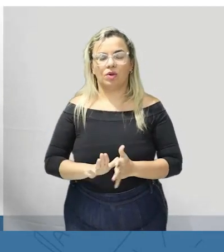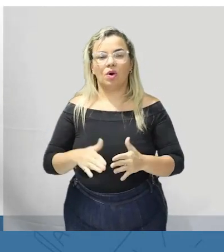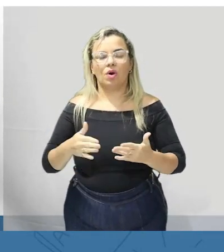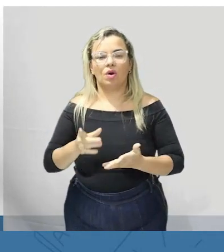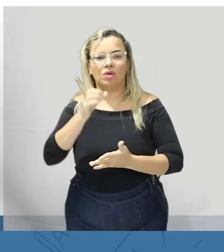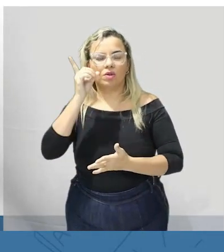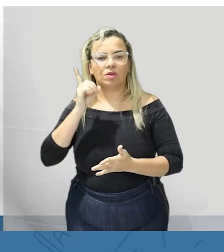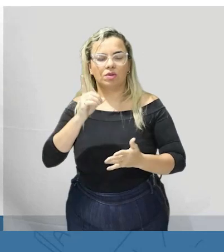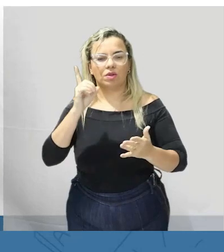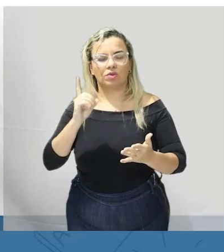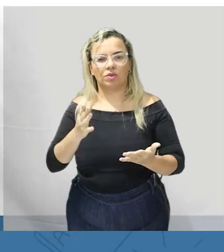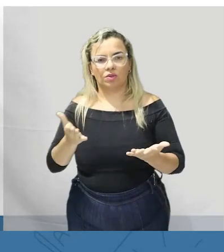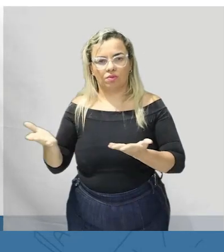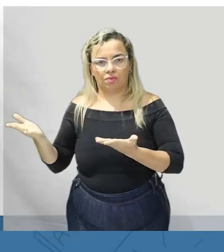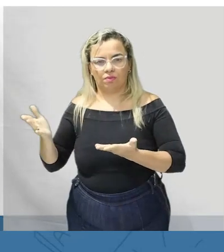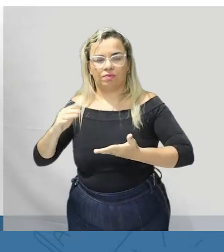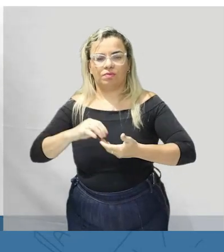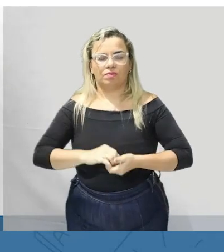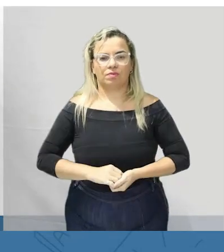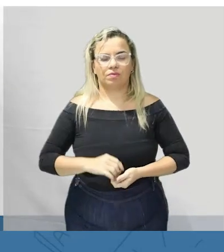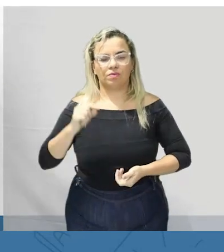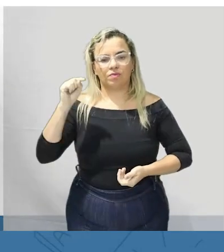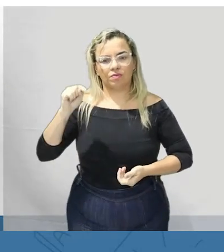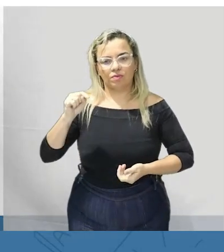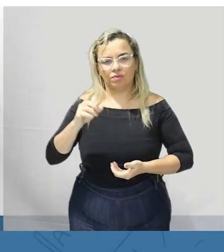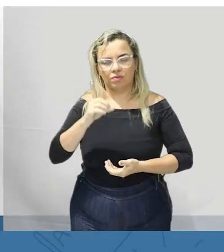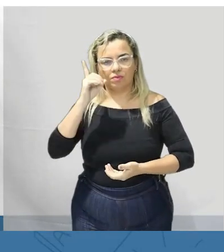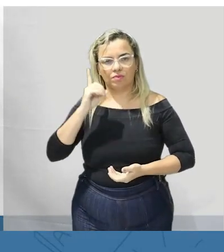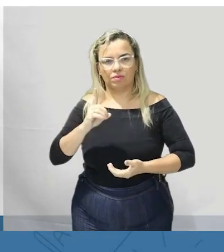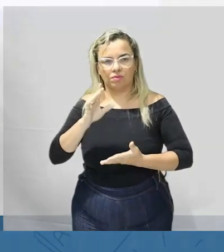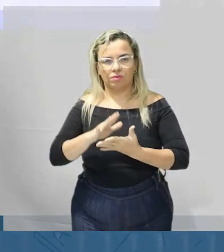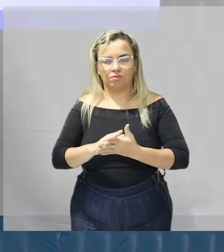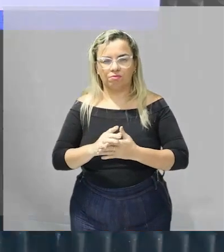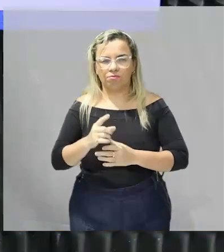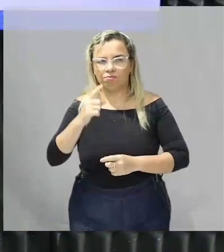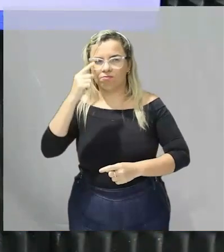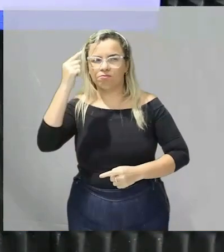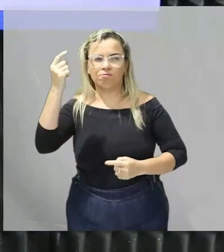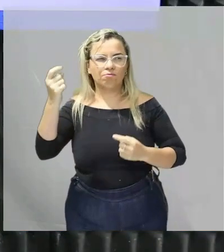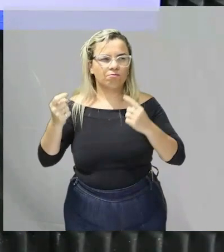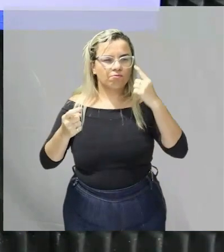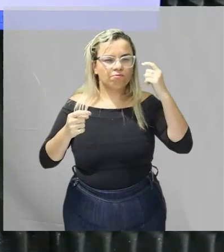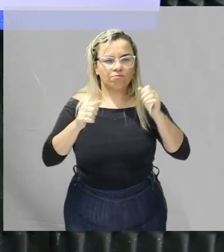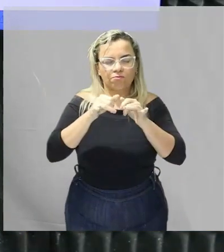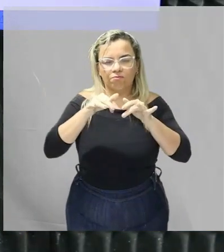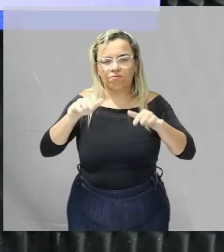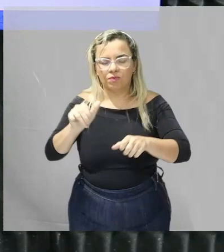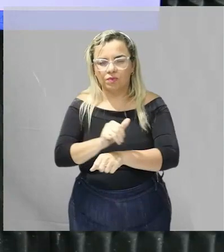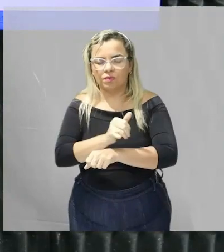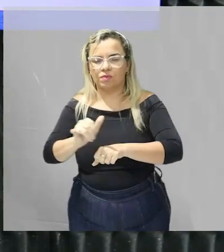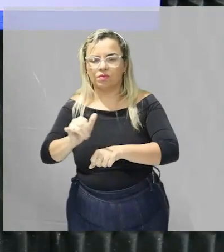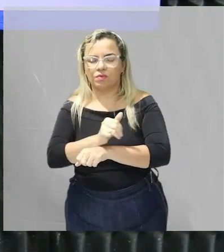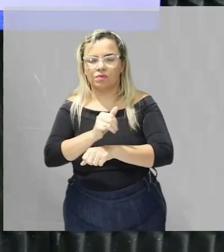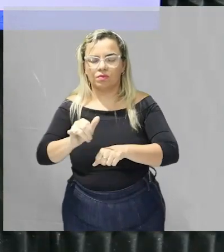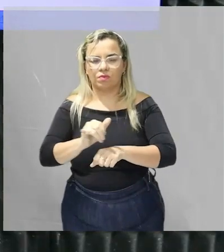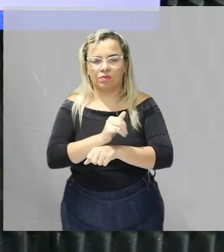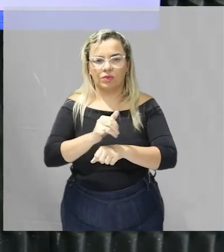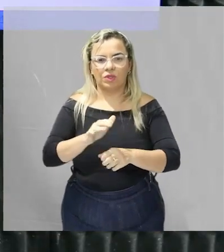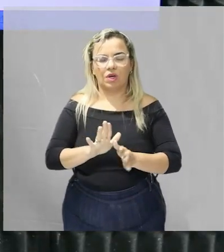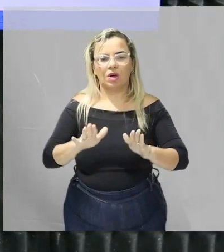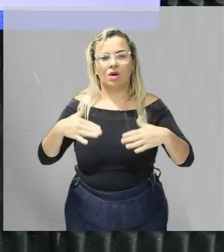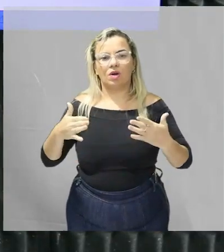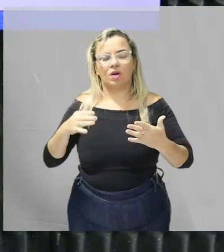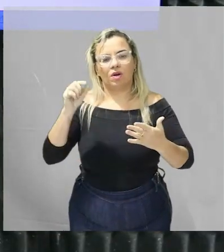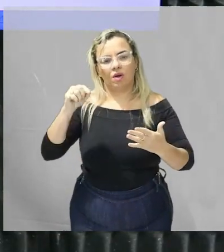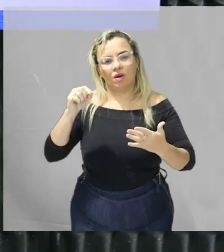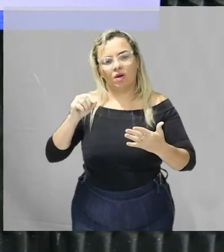Estado americano? Ou seja, os Estados Unidos, eles estão criando estratégias mais abrangentes, tá certo? Devido a algo.